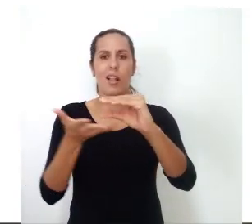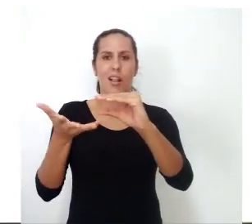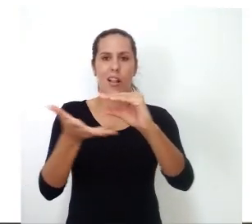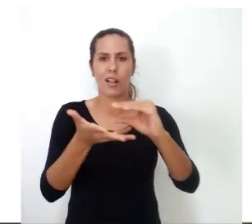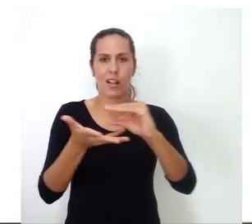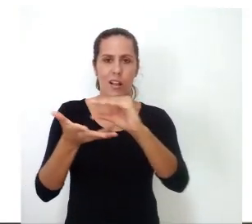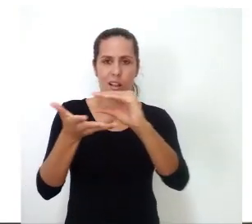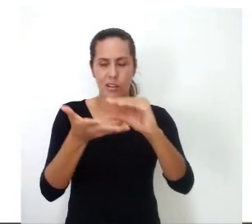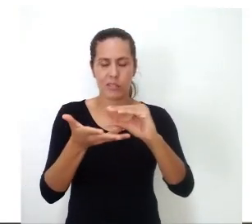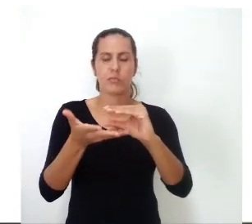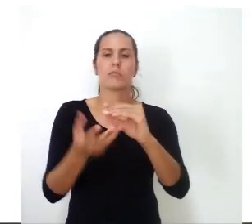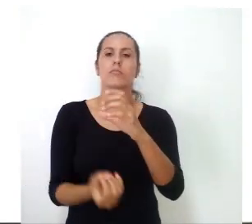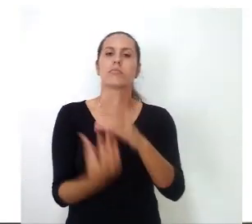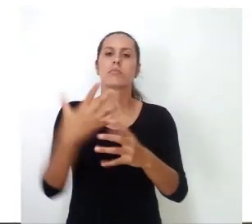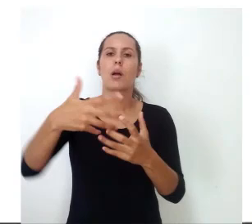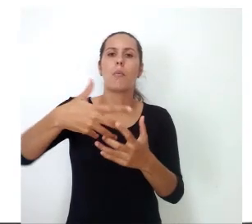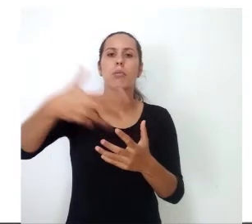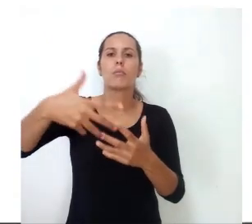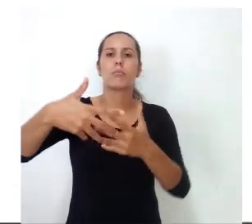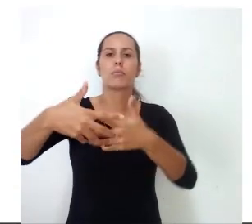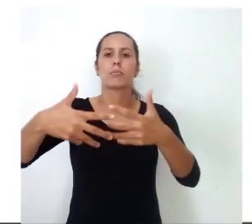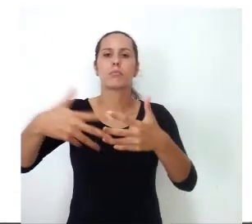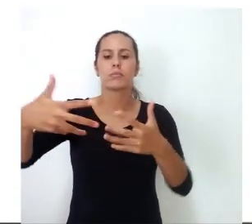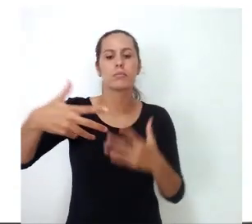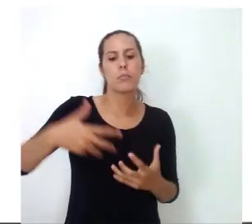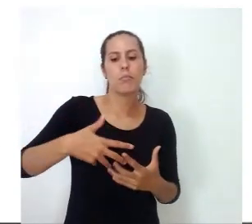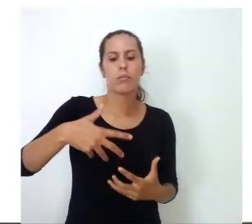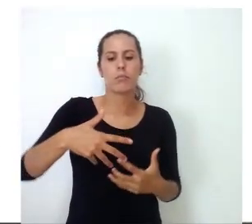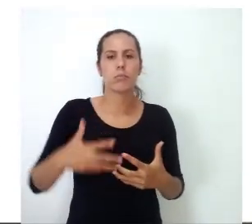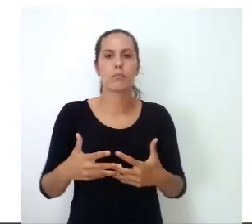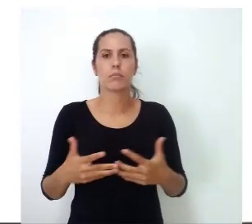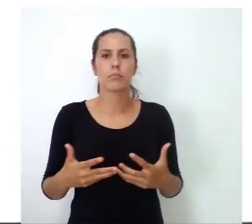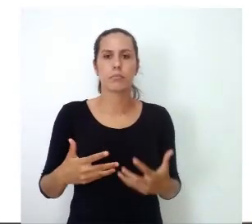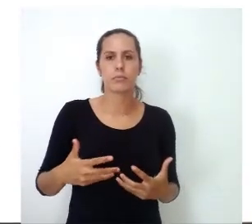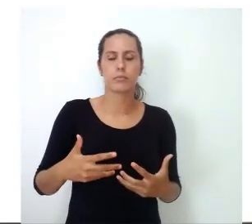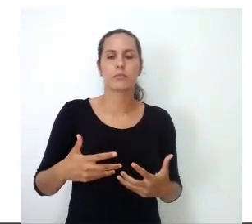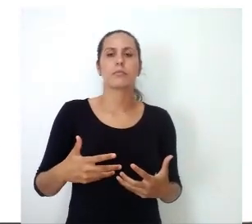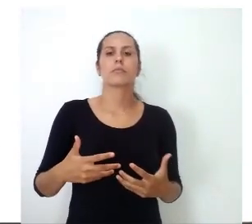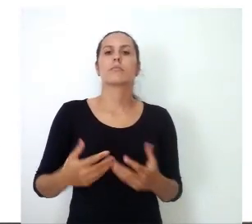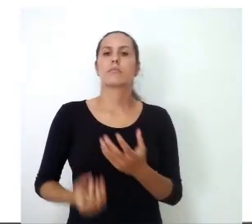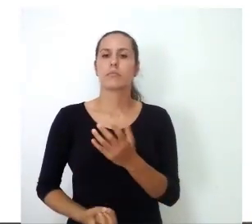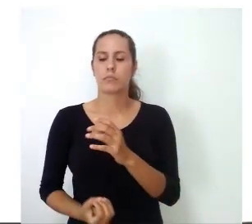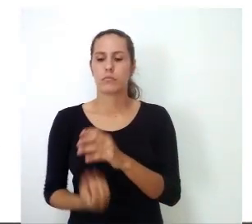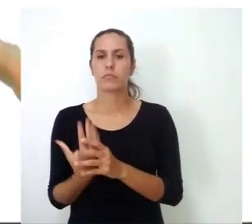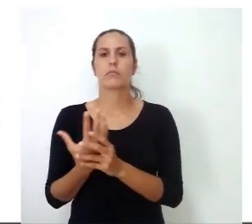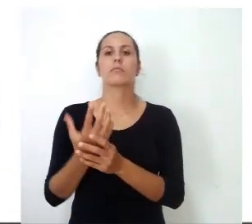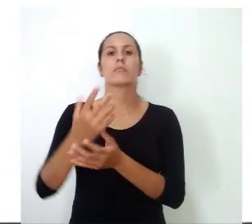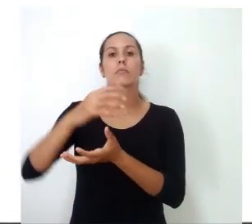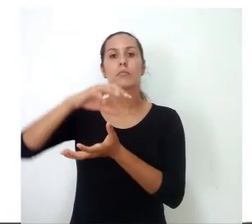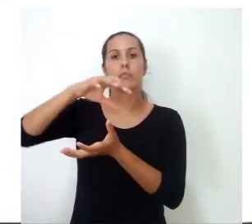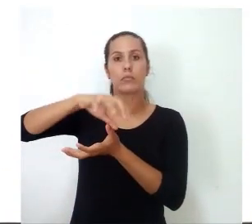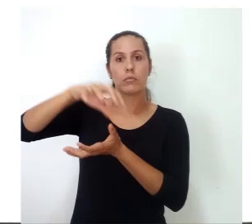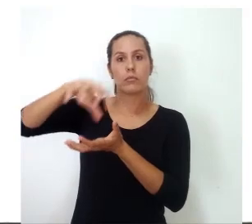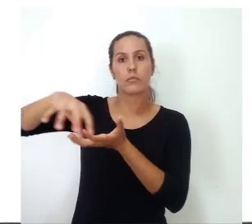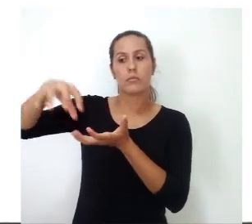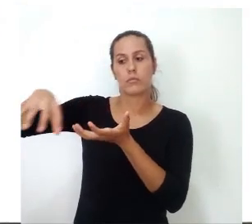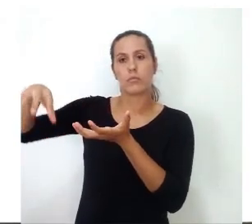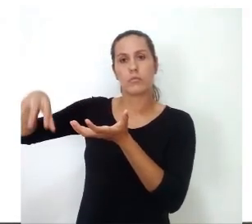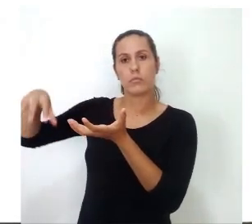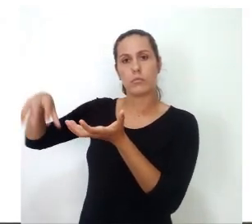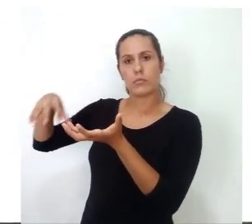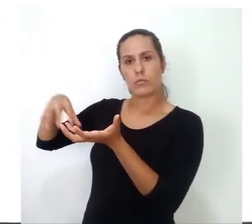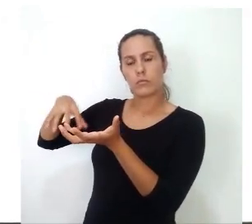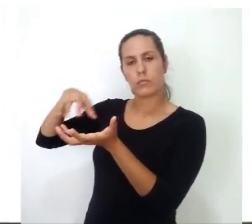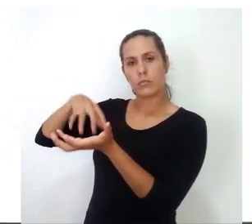aonde? Flutuando no substrato pastoso. Ok? Mas elas continuam